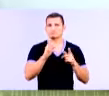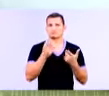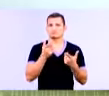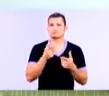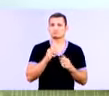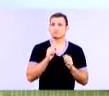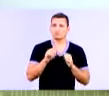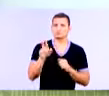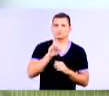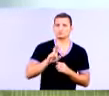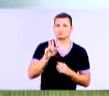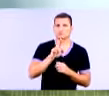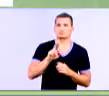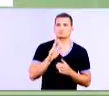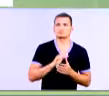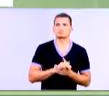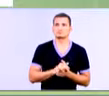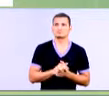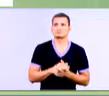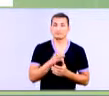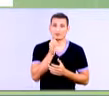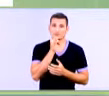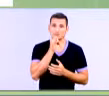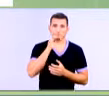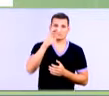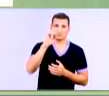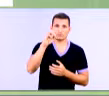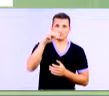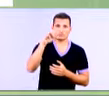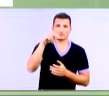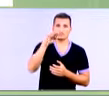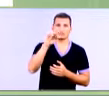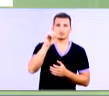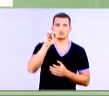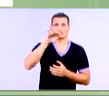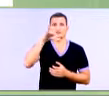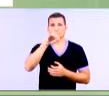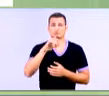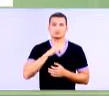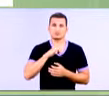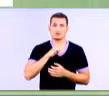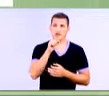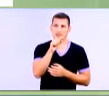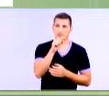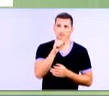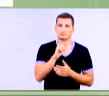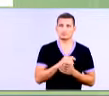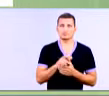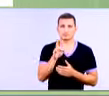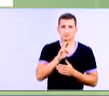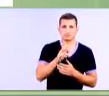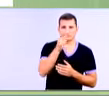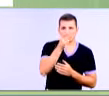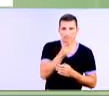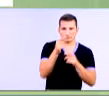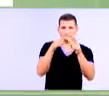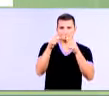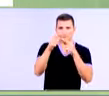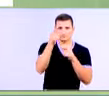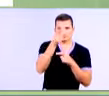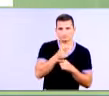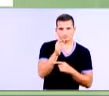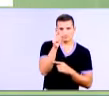e abusar, tá? Um exemplo de comentário aqui, gente, olha aqui. Eu tenho um comentário usando a barrinha, né?